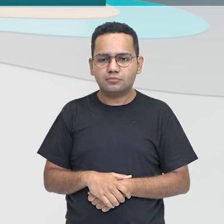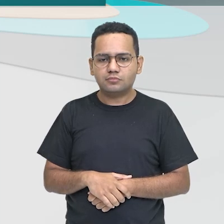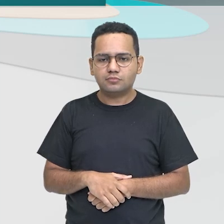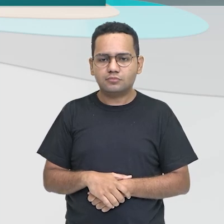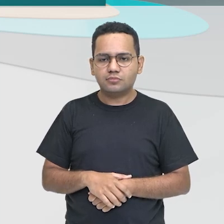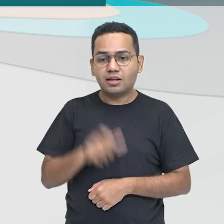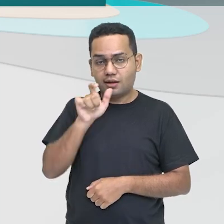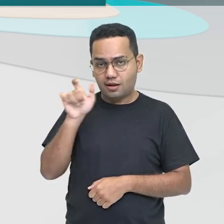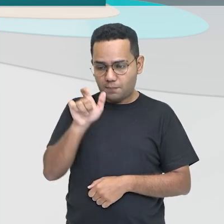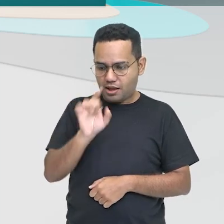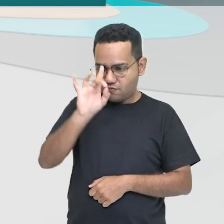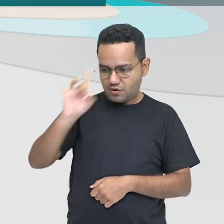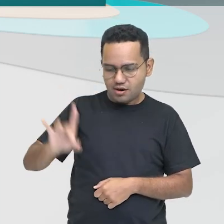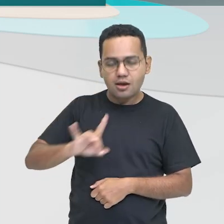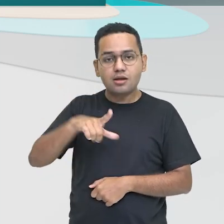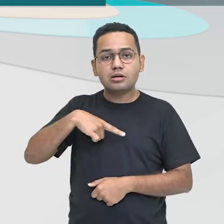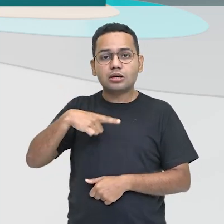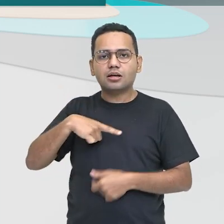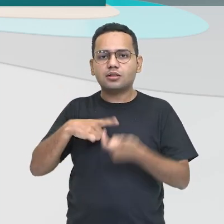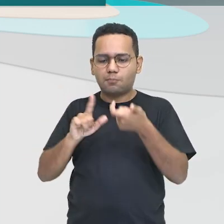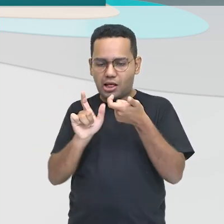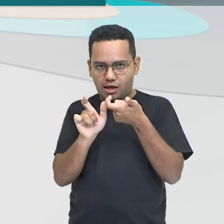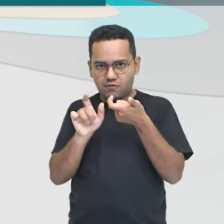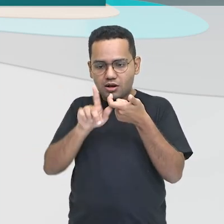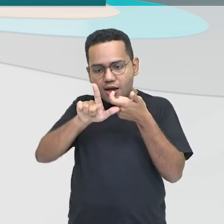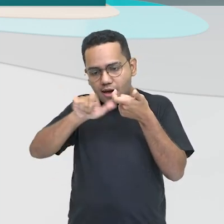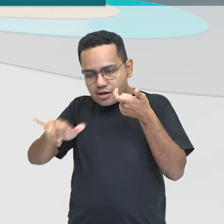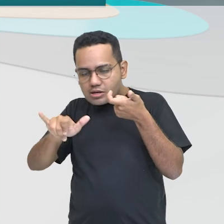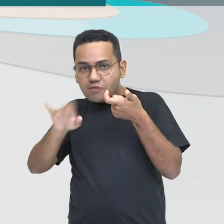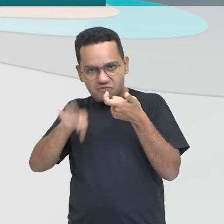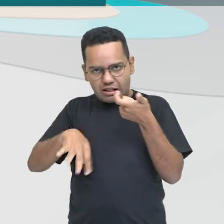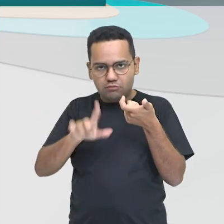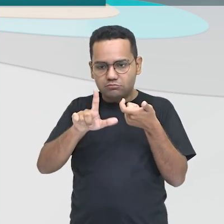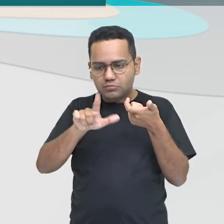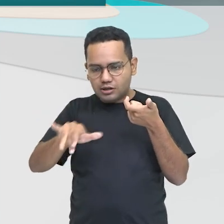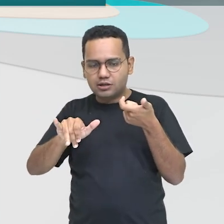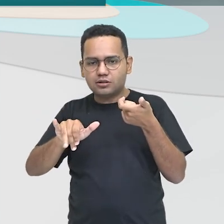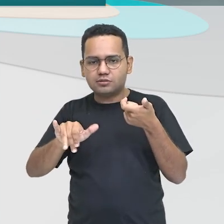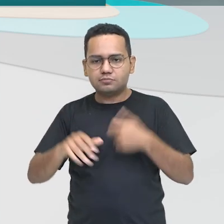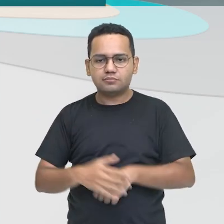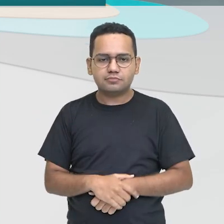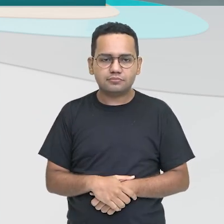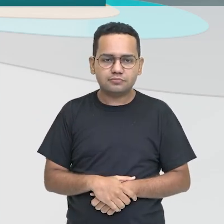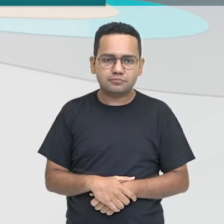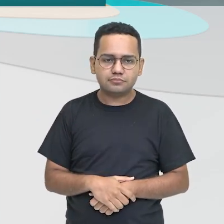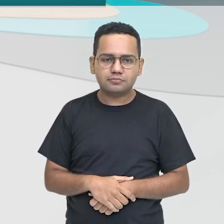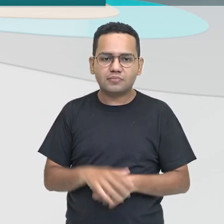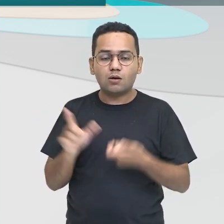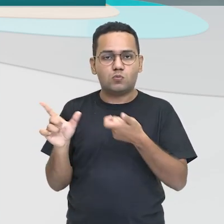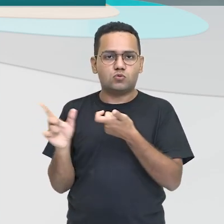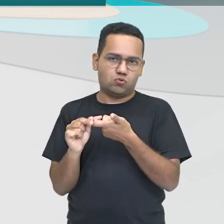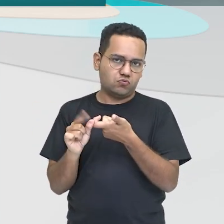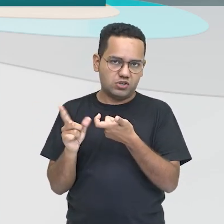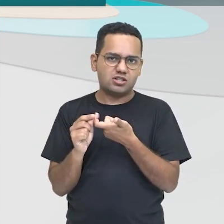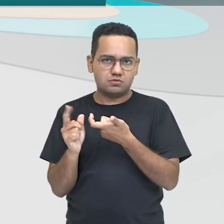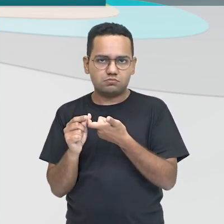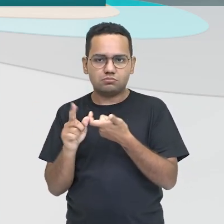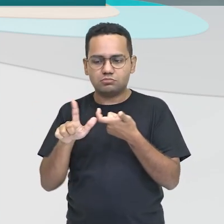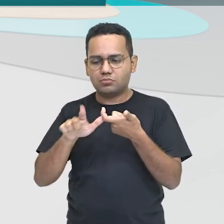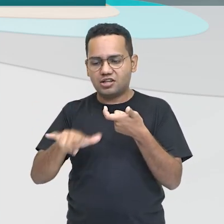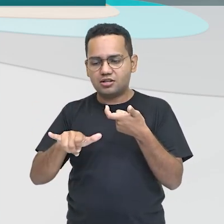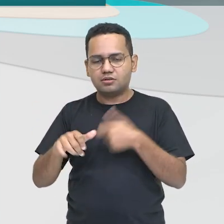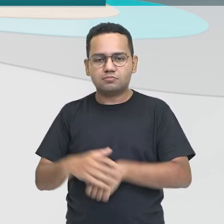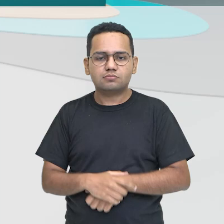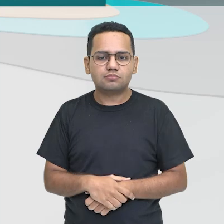então terminação em ly. Isso é bem importante, é uma terminação, é um sufixo, né, uma partezinha que eu vou acrescentar uma palavra que